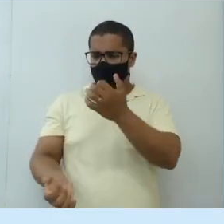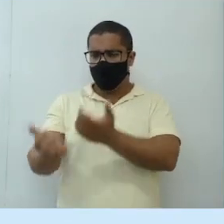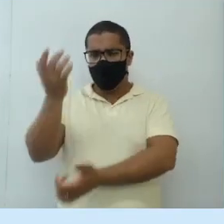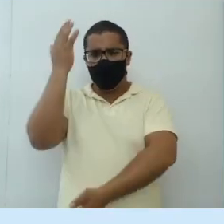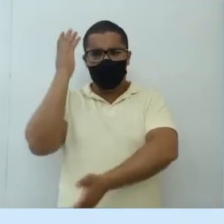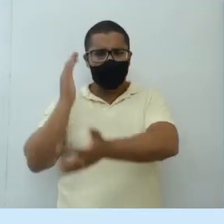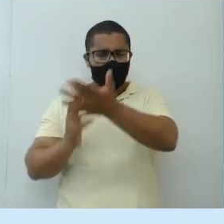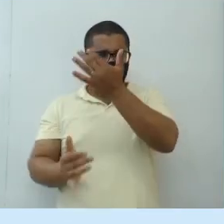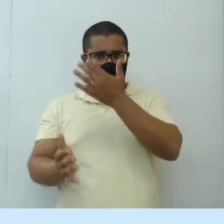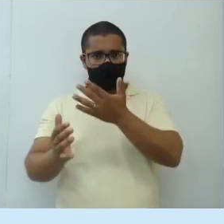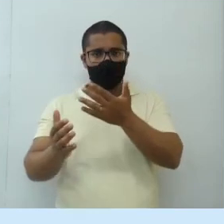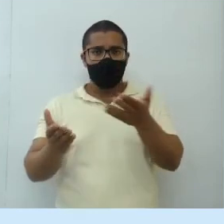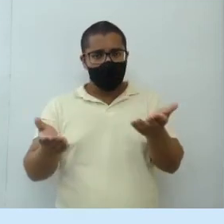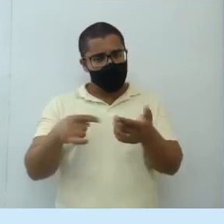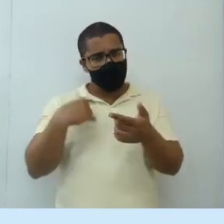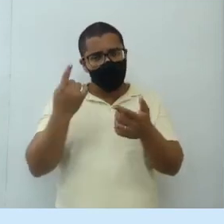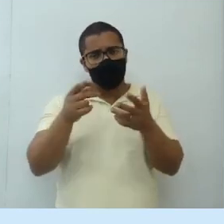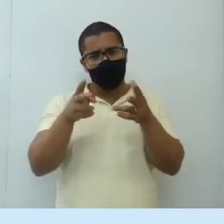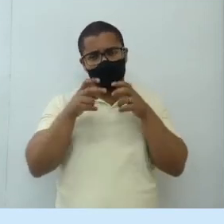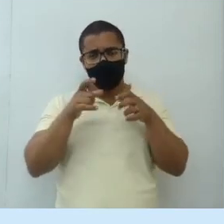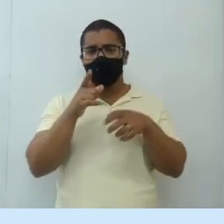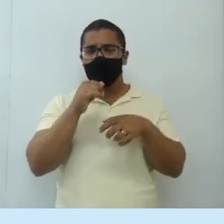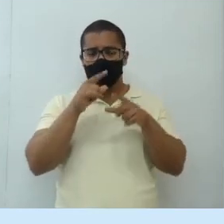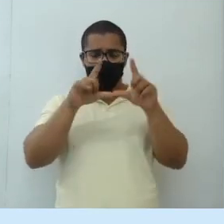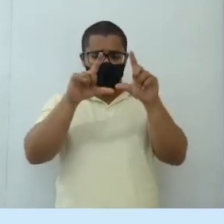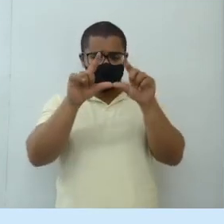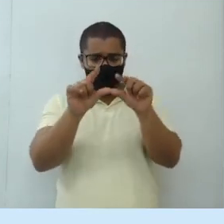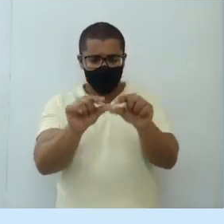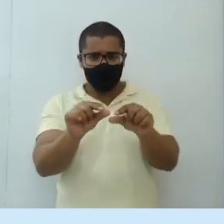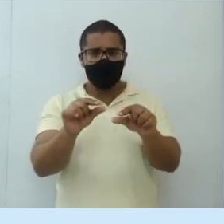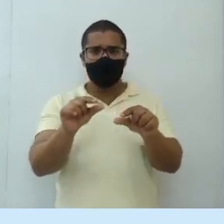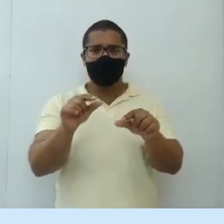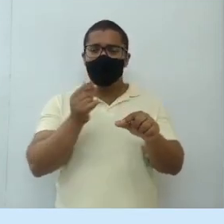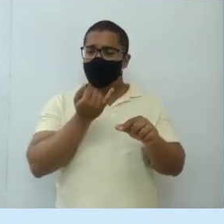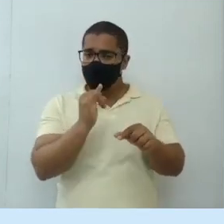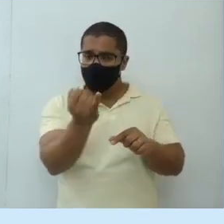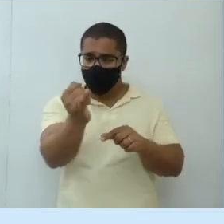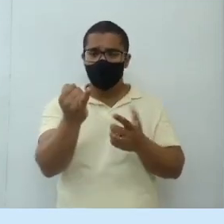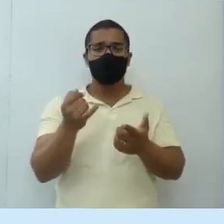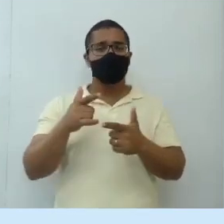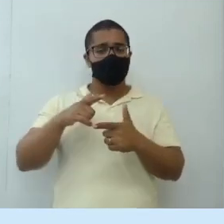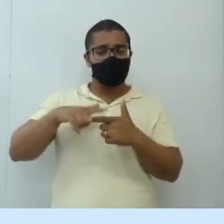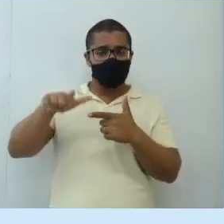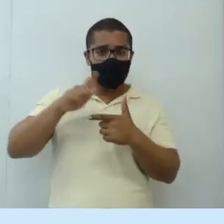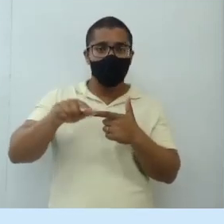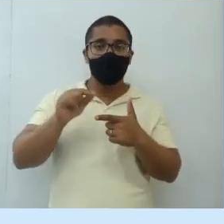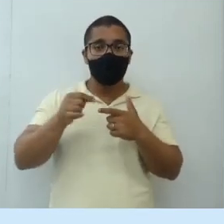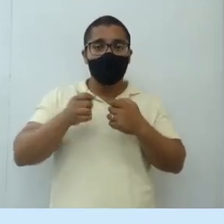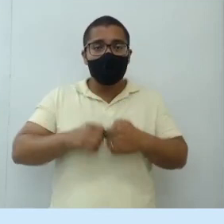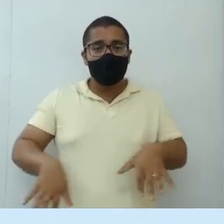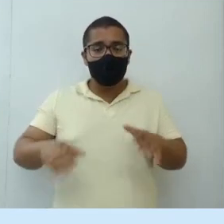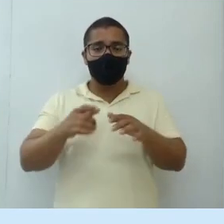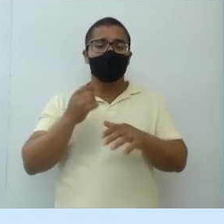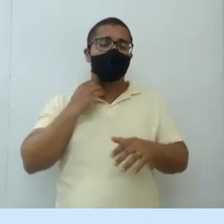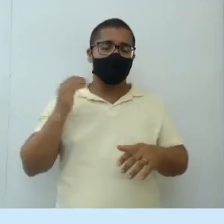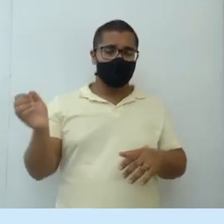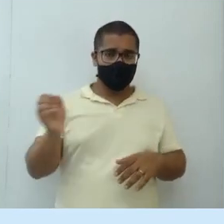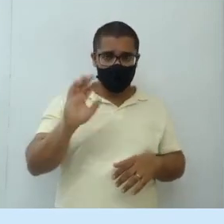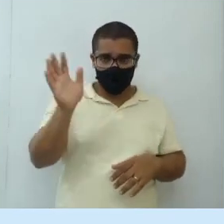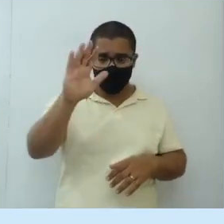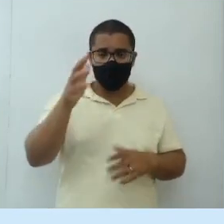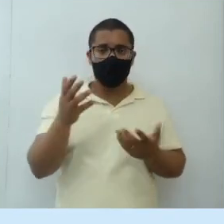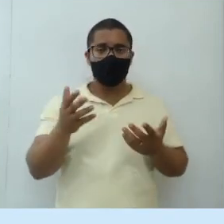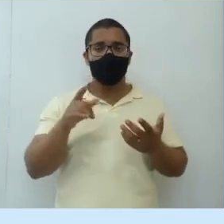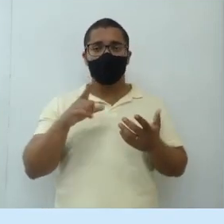aí no racionamento crise e aumento na conta de energia então esse assunto tá muito ligado com a nossa qualidade